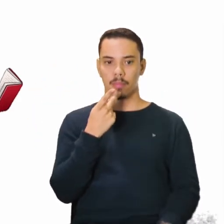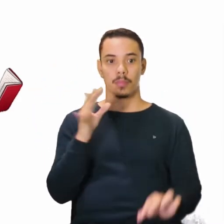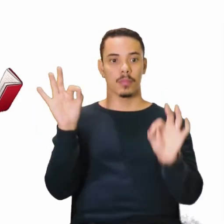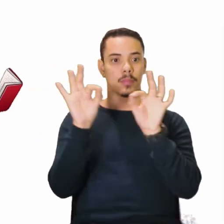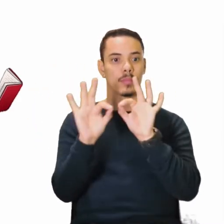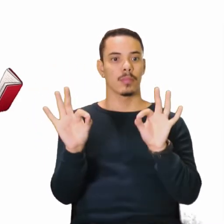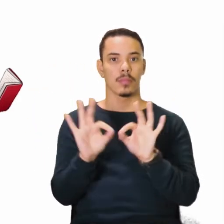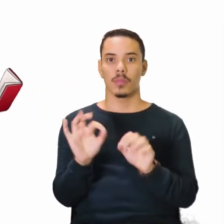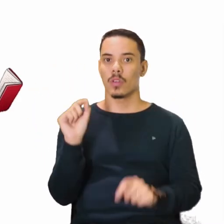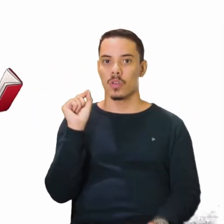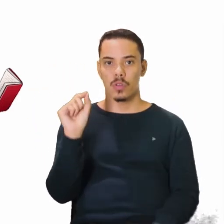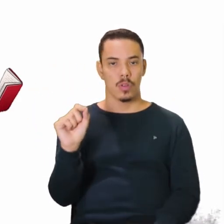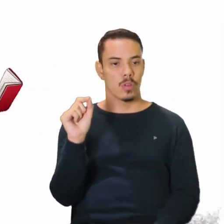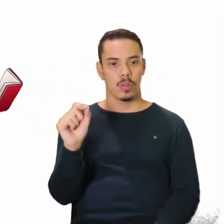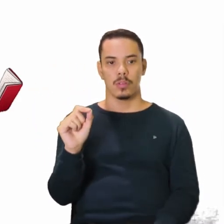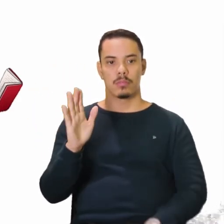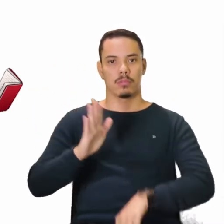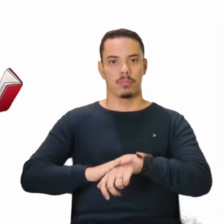orações